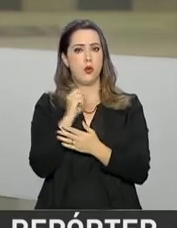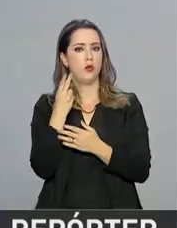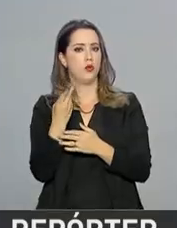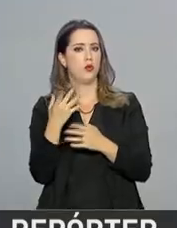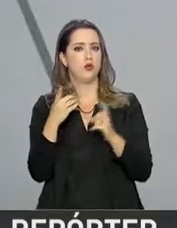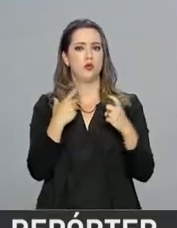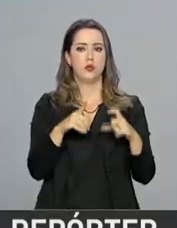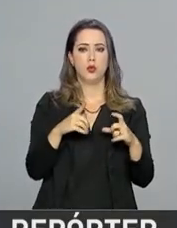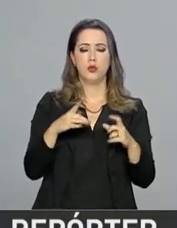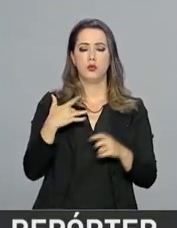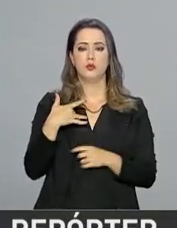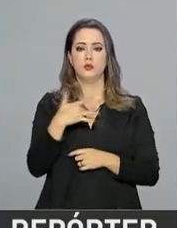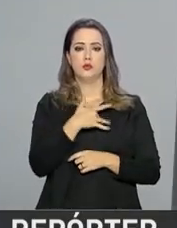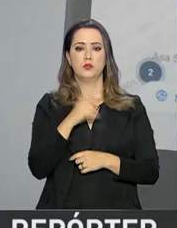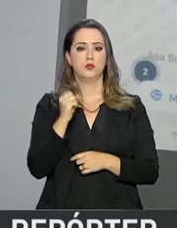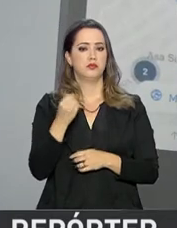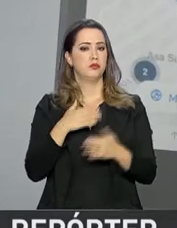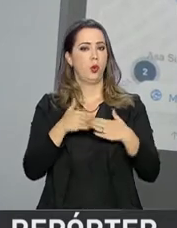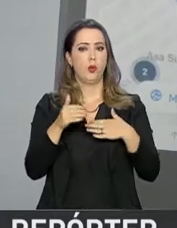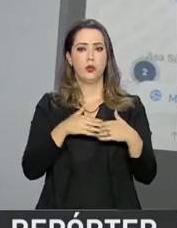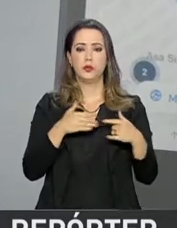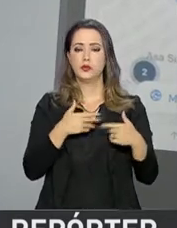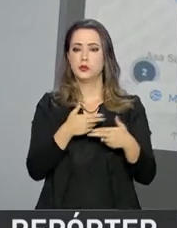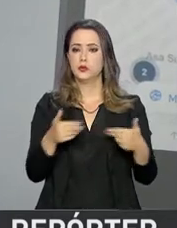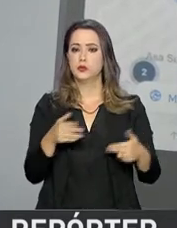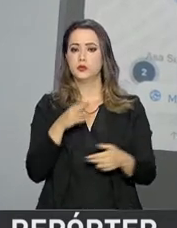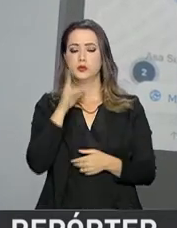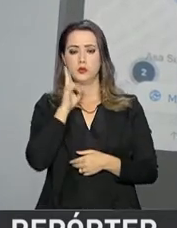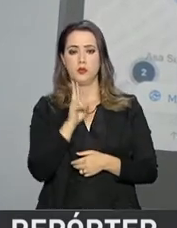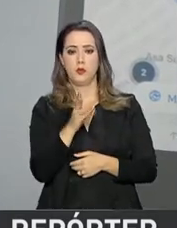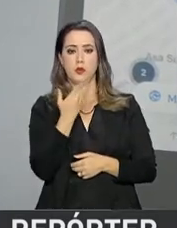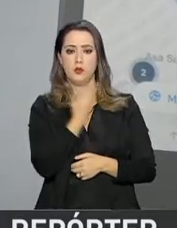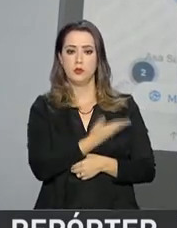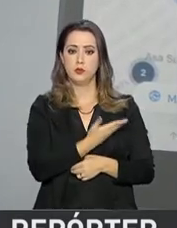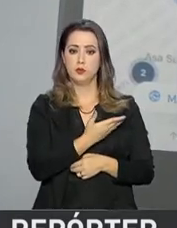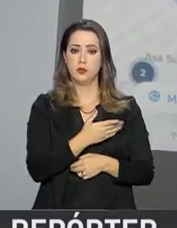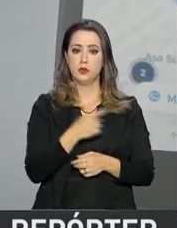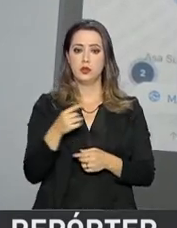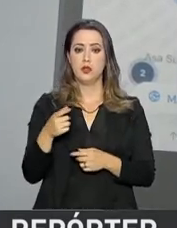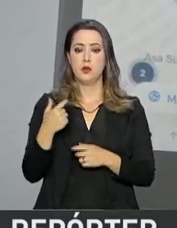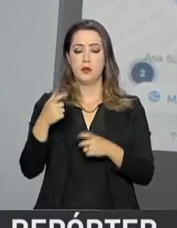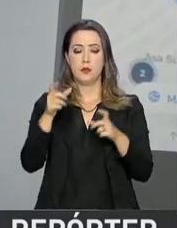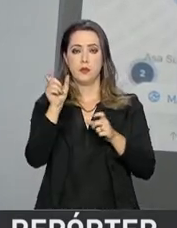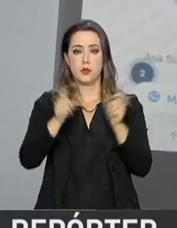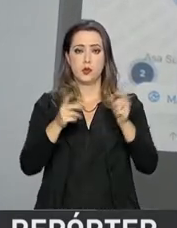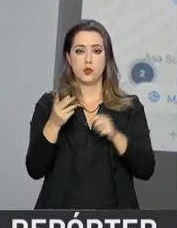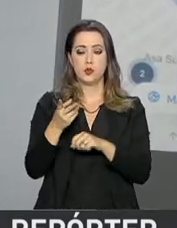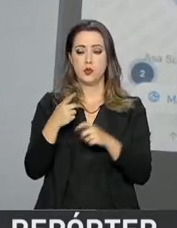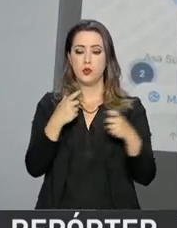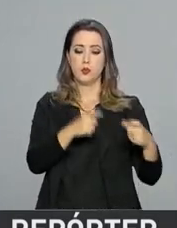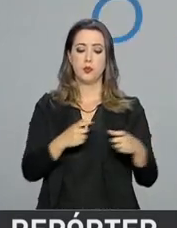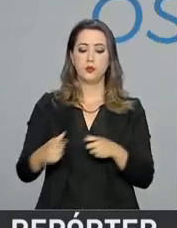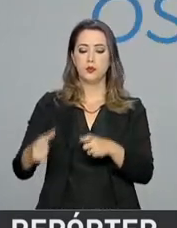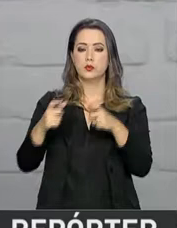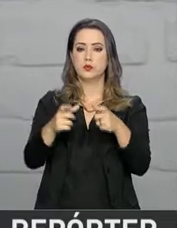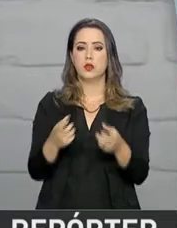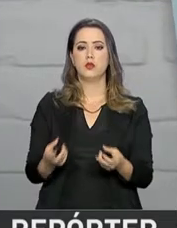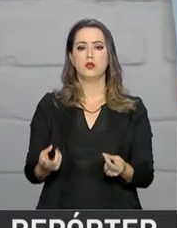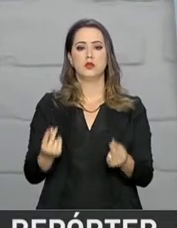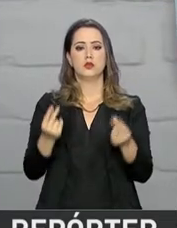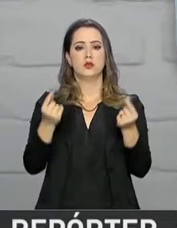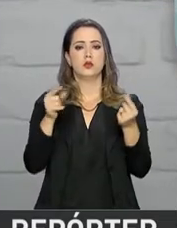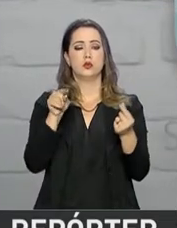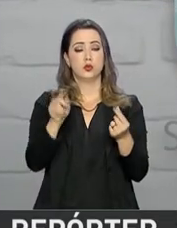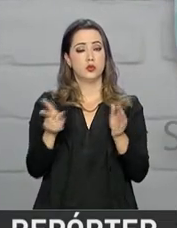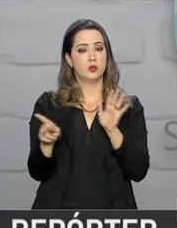lazer ao entrar no aplicativo o perfil do usuário é localizado no mapa e indicará os investimentos financiados com